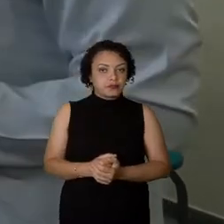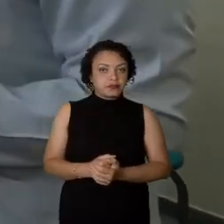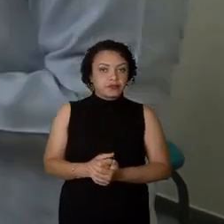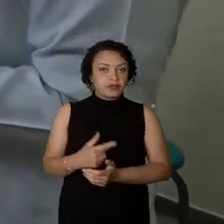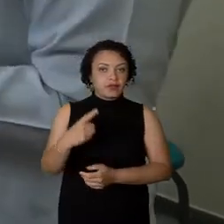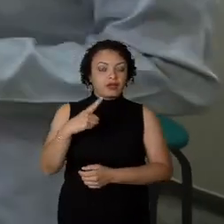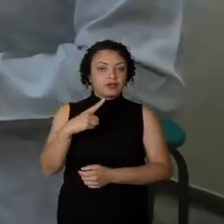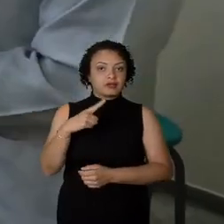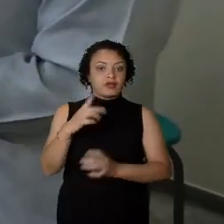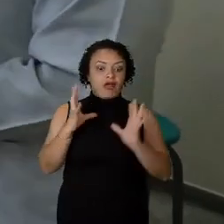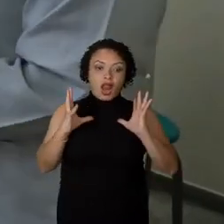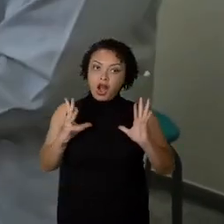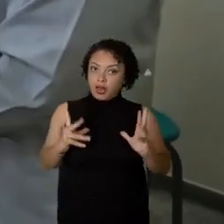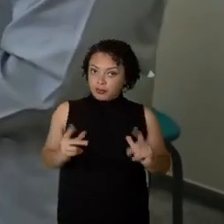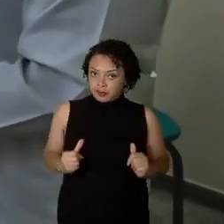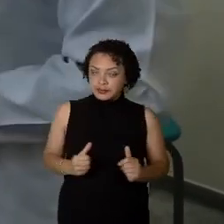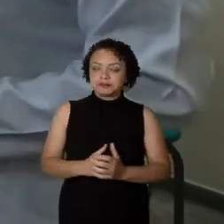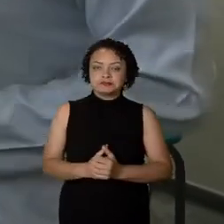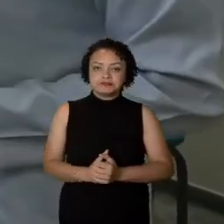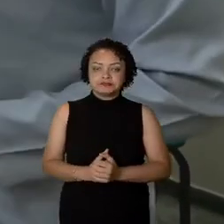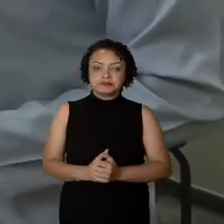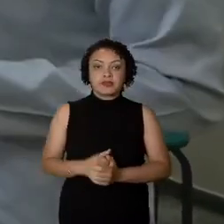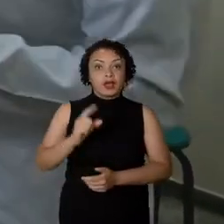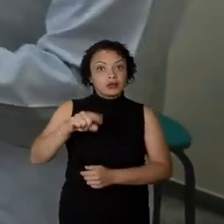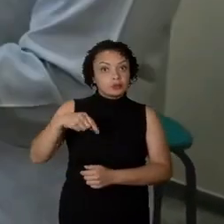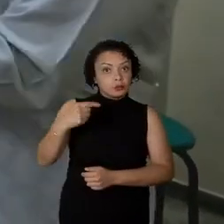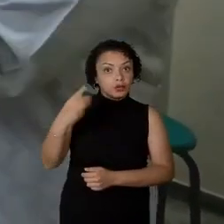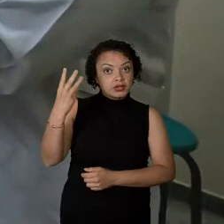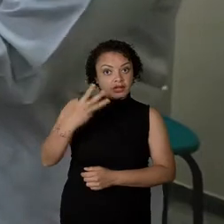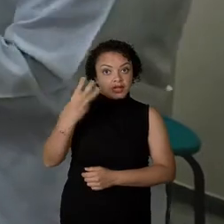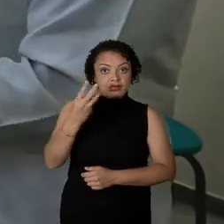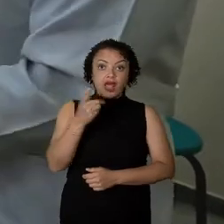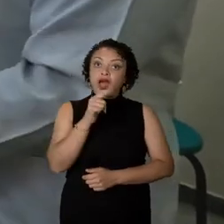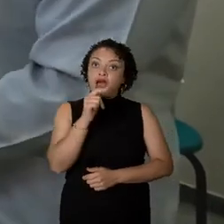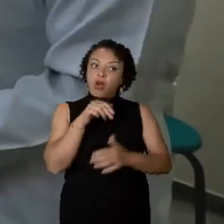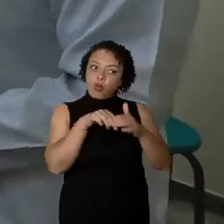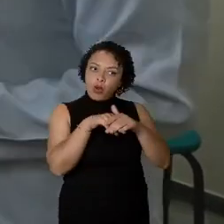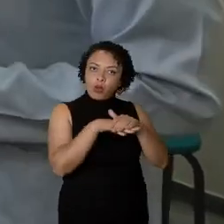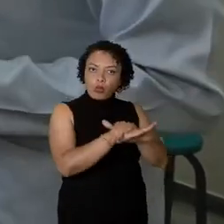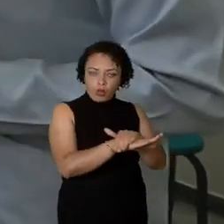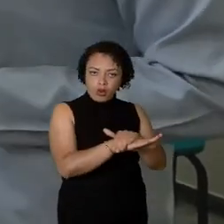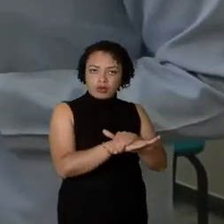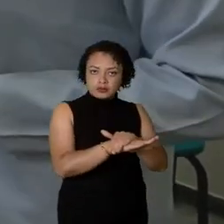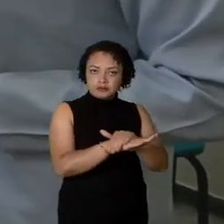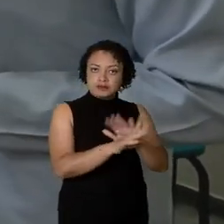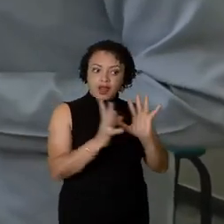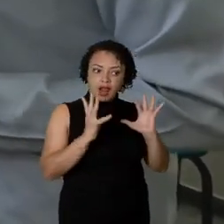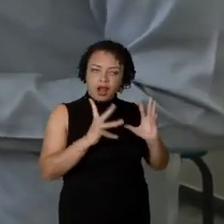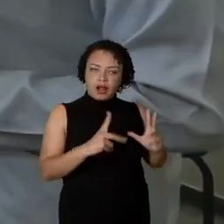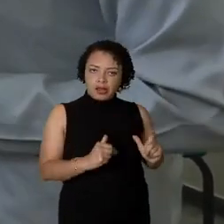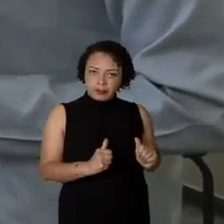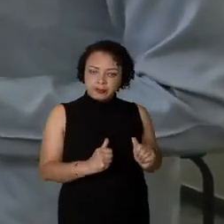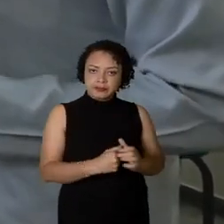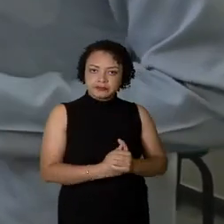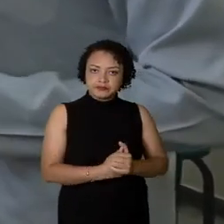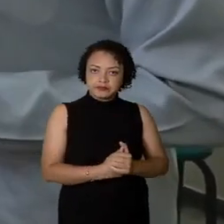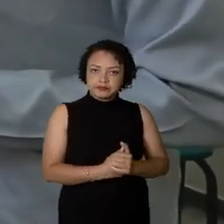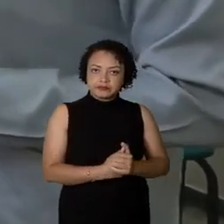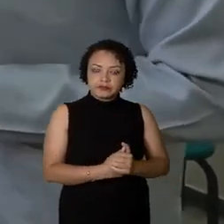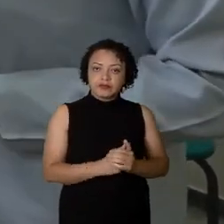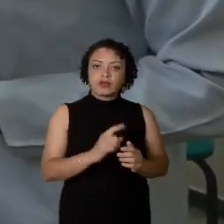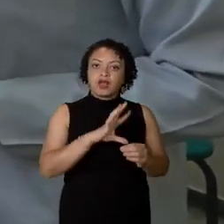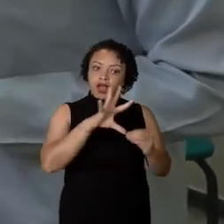será feita a purificação. E aqui na terceira etapa será armazenada a água toda purificada e será